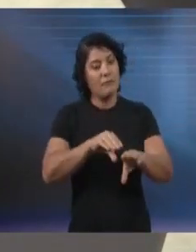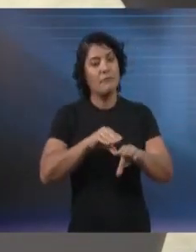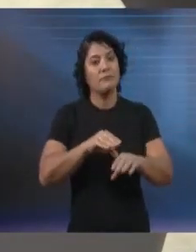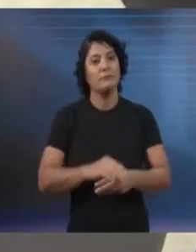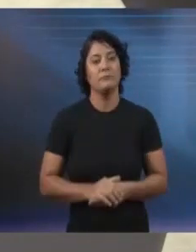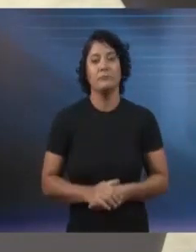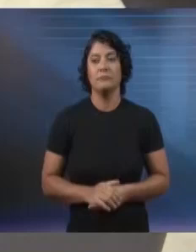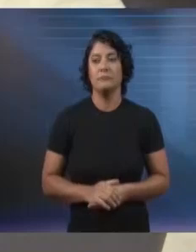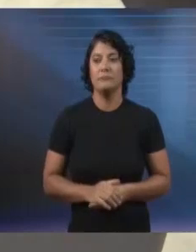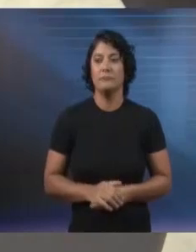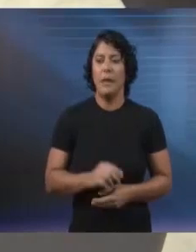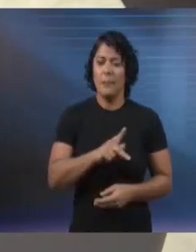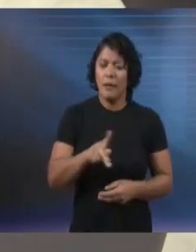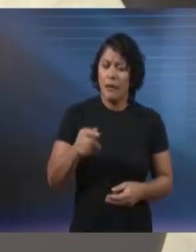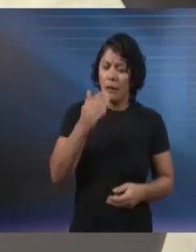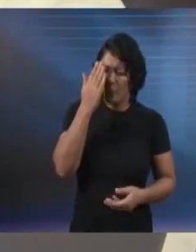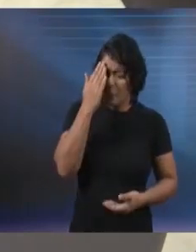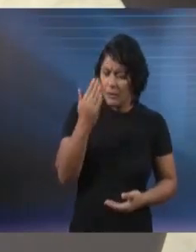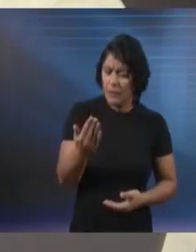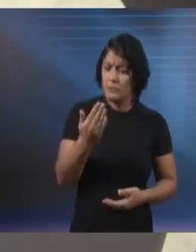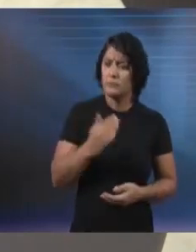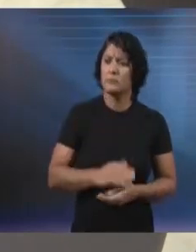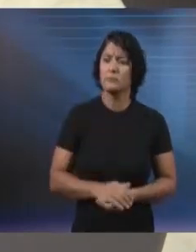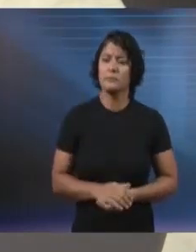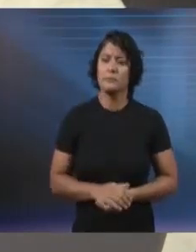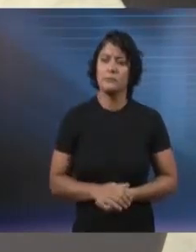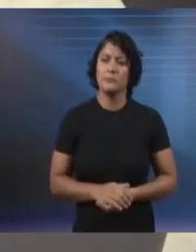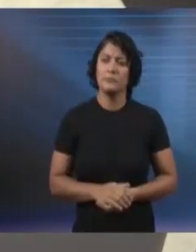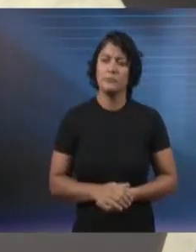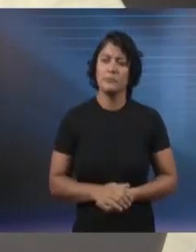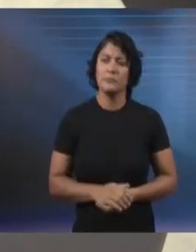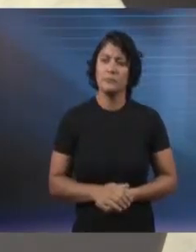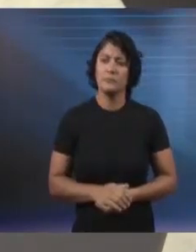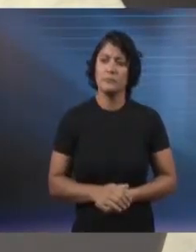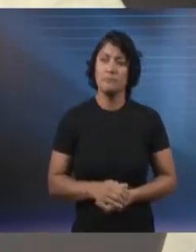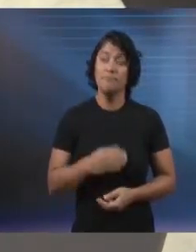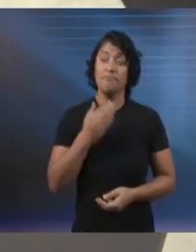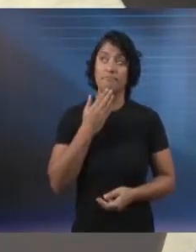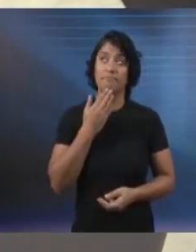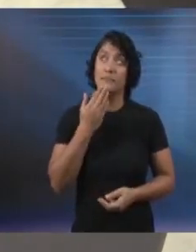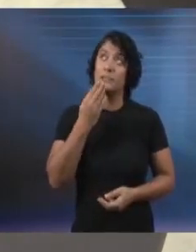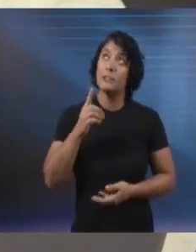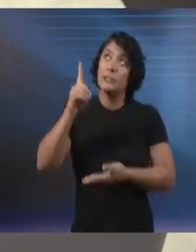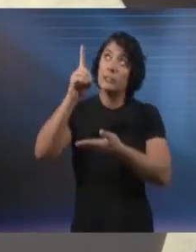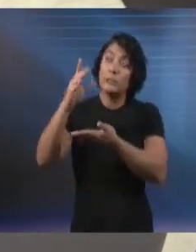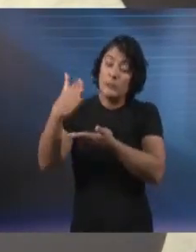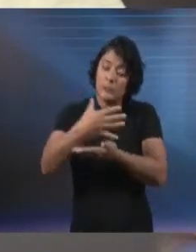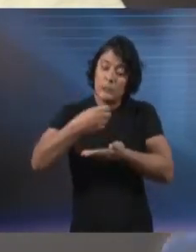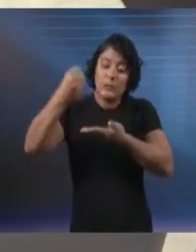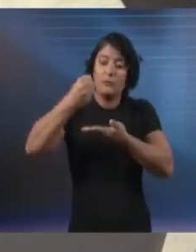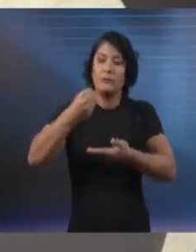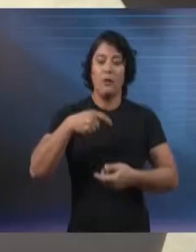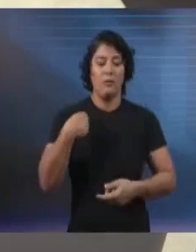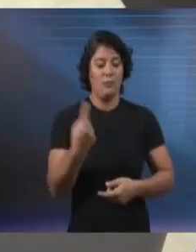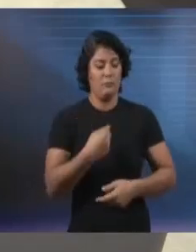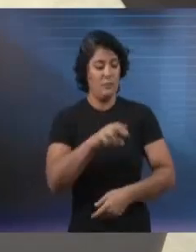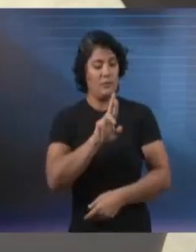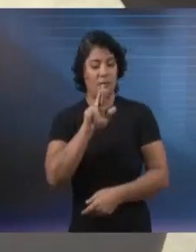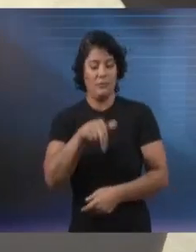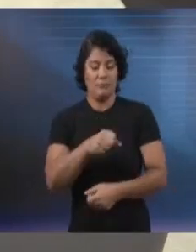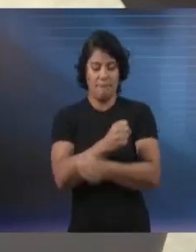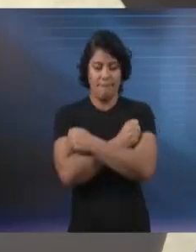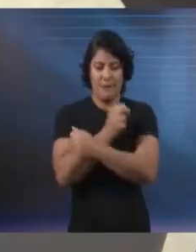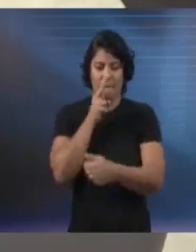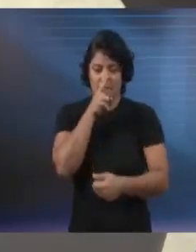Então é isso, senhor presidente, muito obrigado. E pedimos a Deus que Deus salve o nosso Rio Grande do Norte. Forte